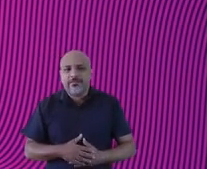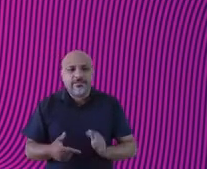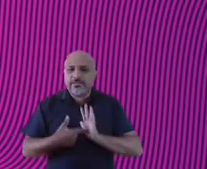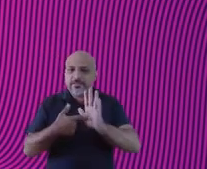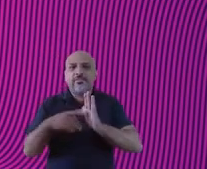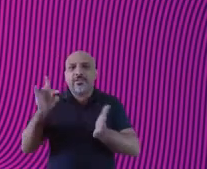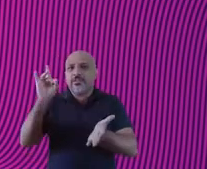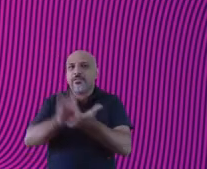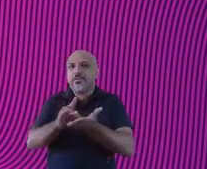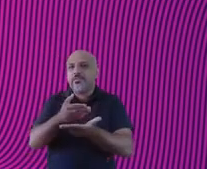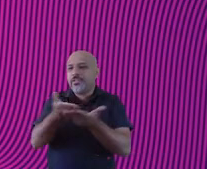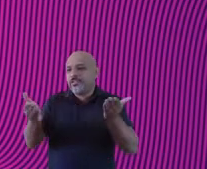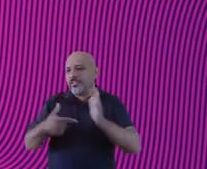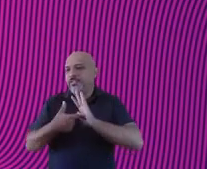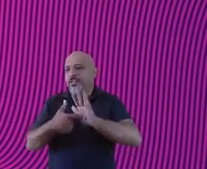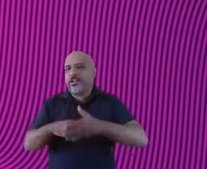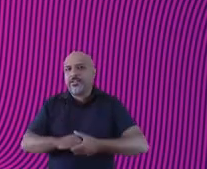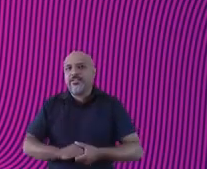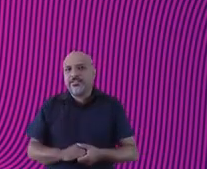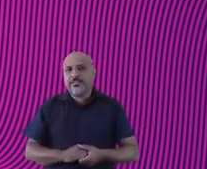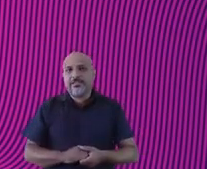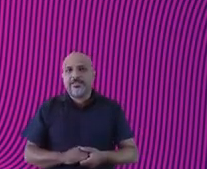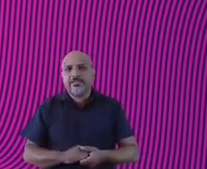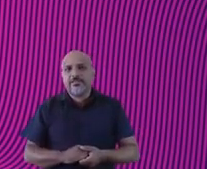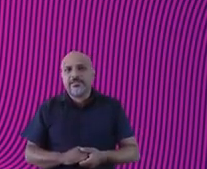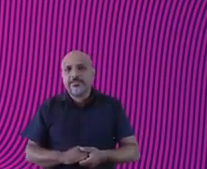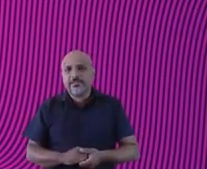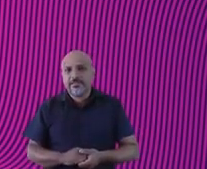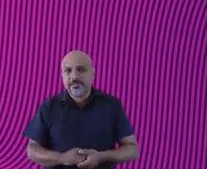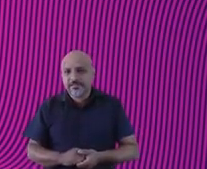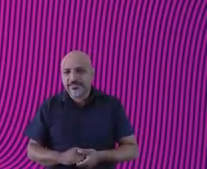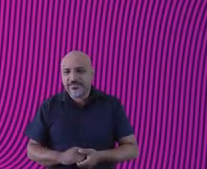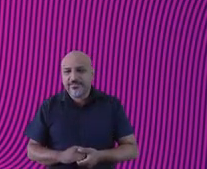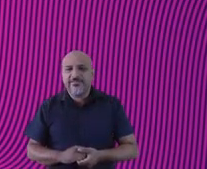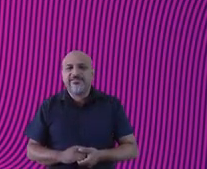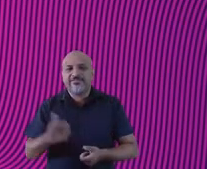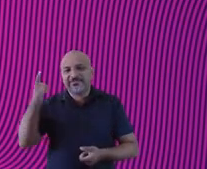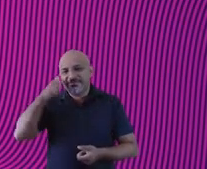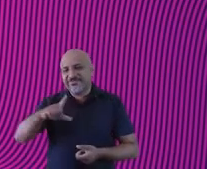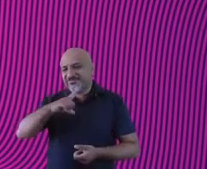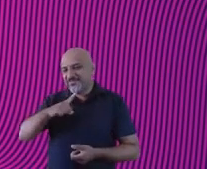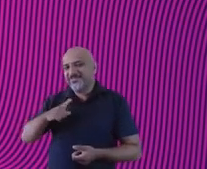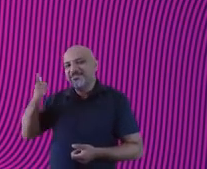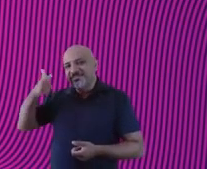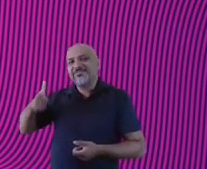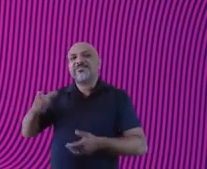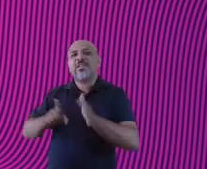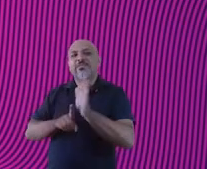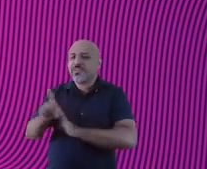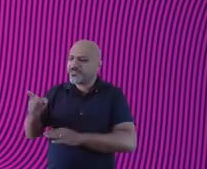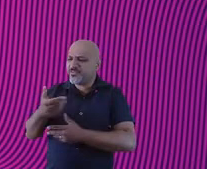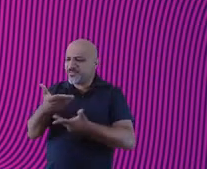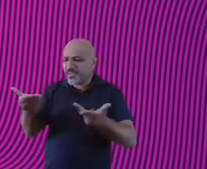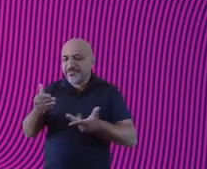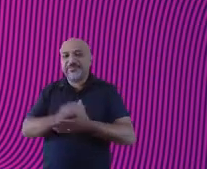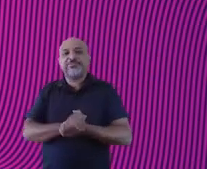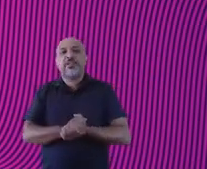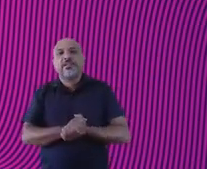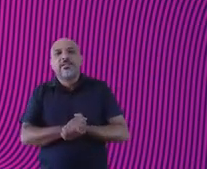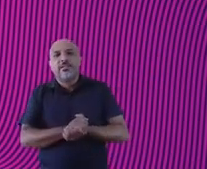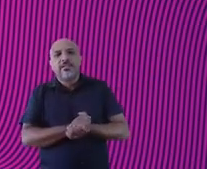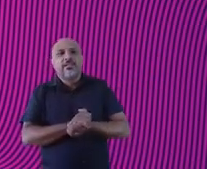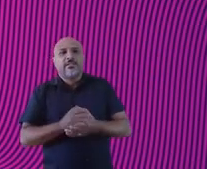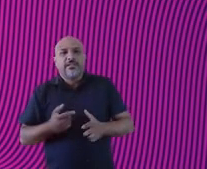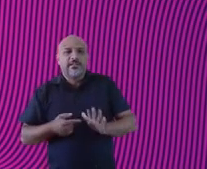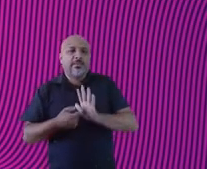consolidado. Uma coisa que eu sempre fico meio na dúvida, fico me perguntando, é a questão de